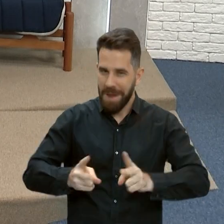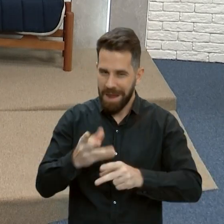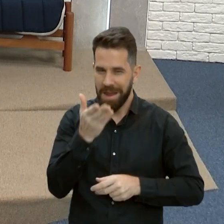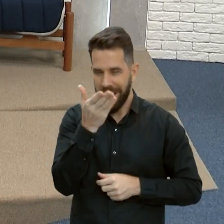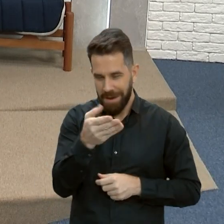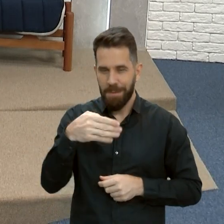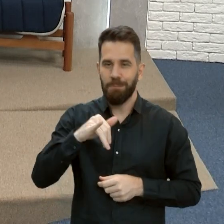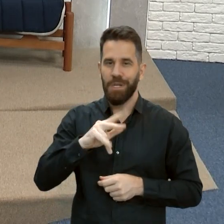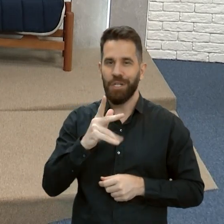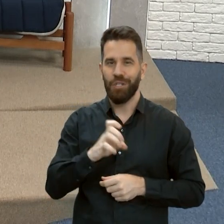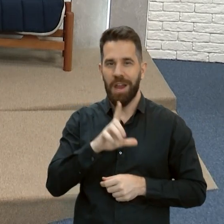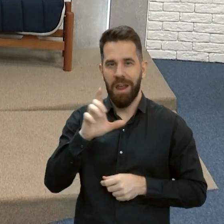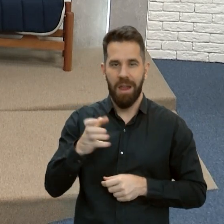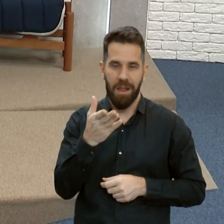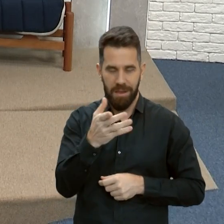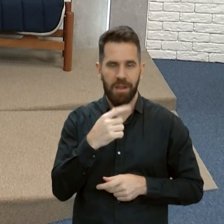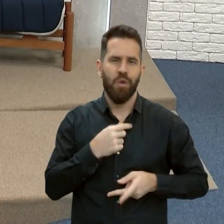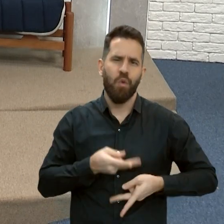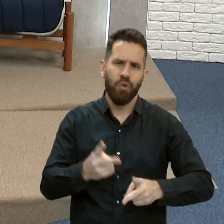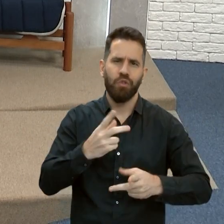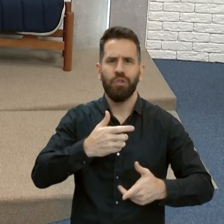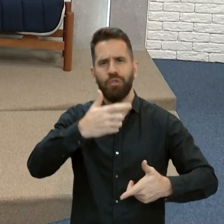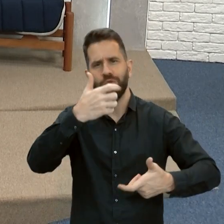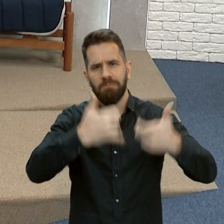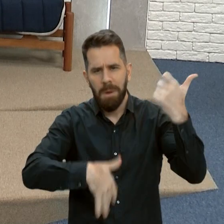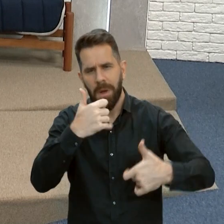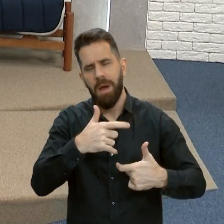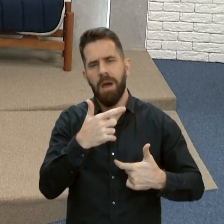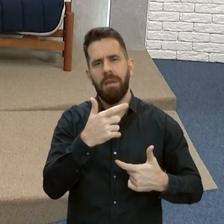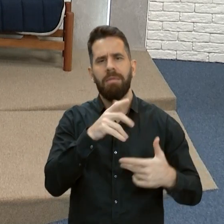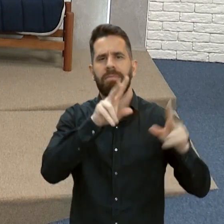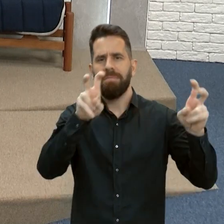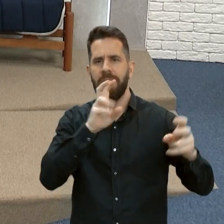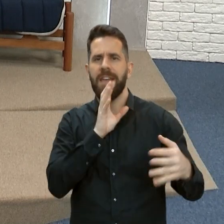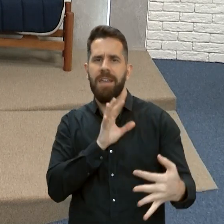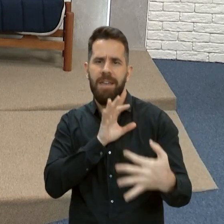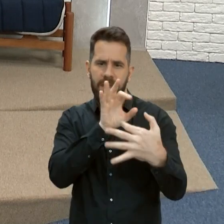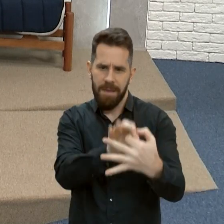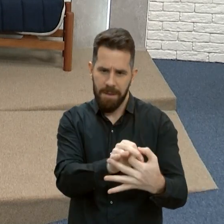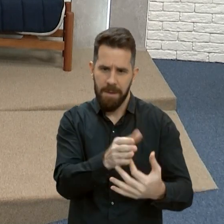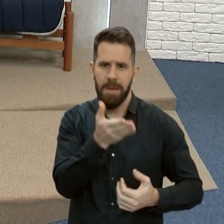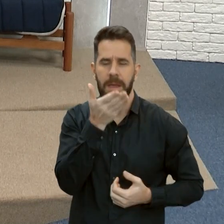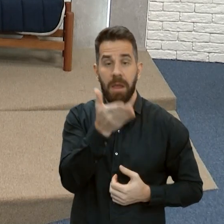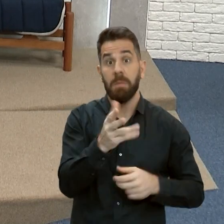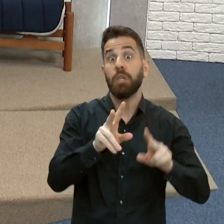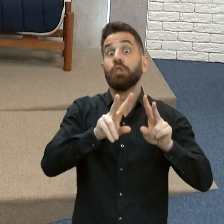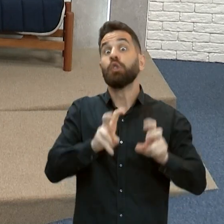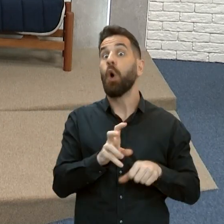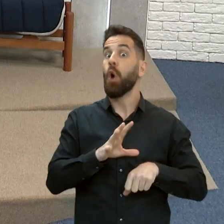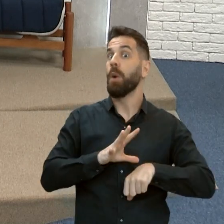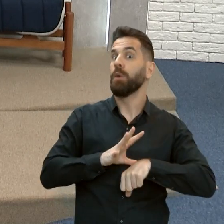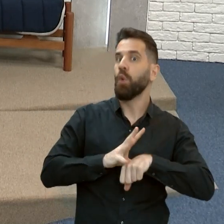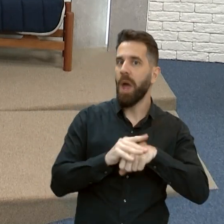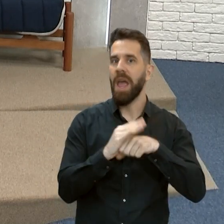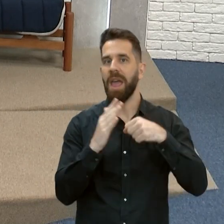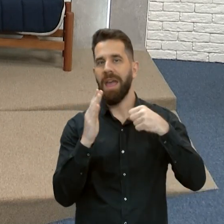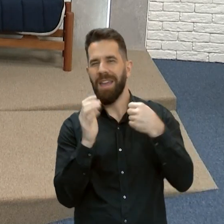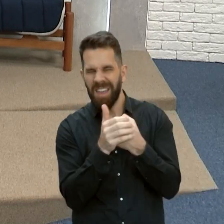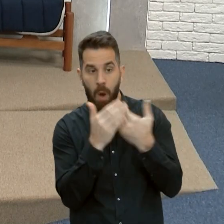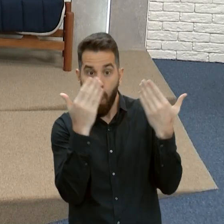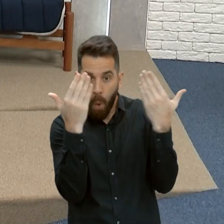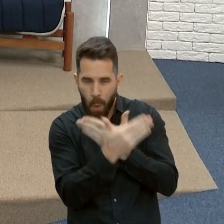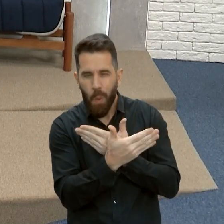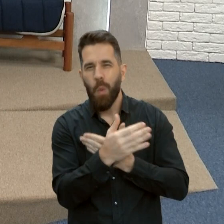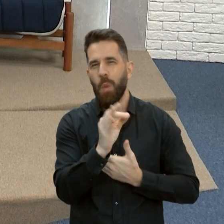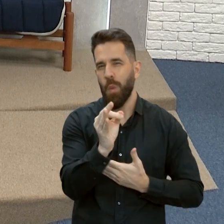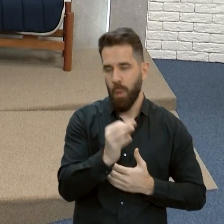vai continuar trazendo outras informações para a gente a respeito das doenças ocultas, né? E nós